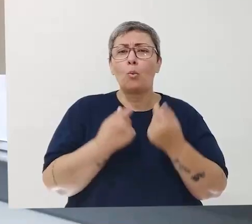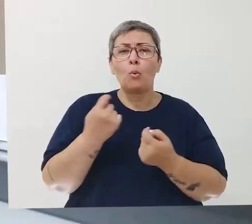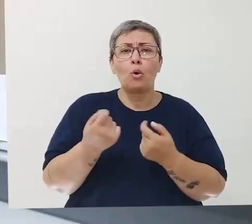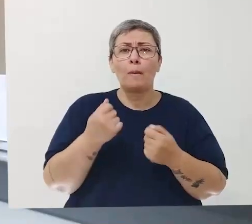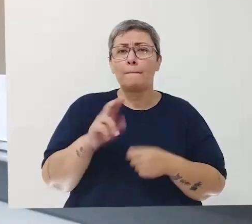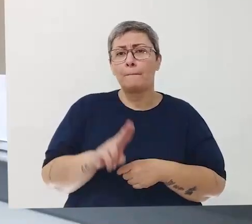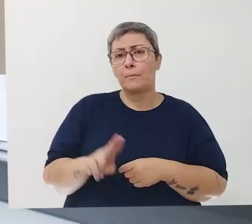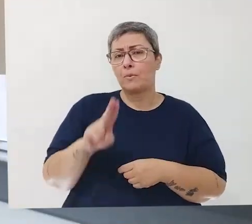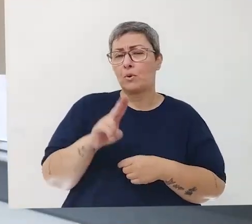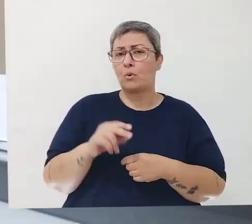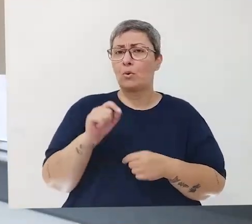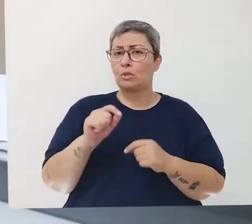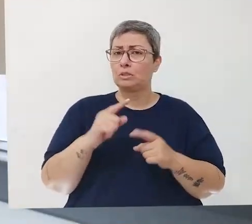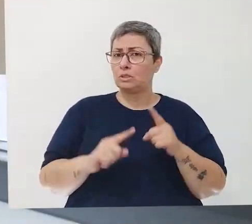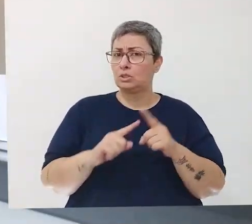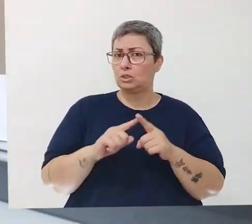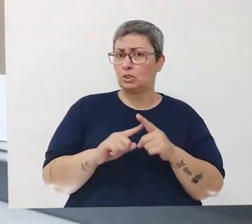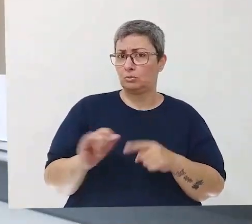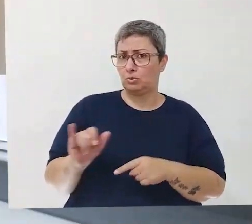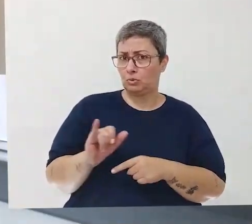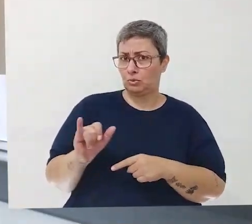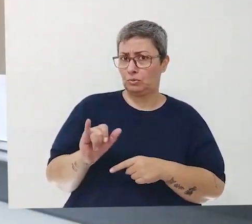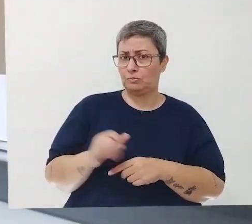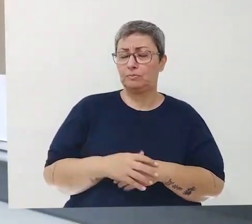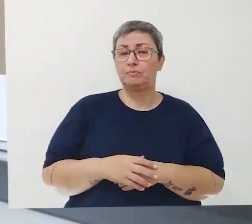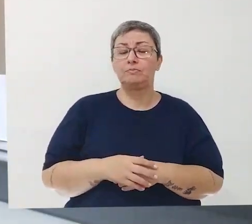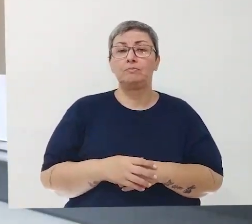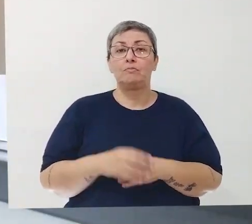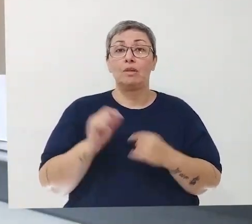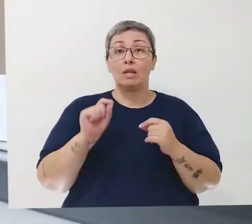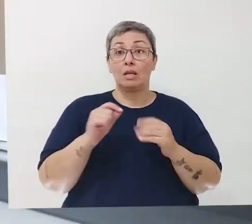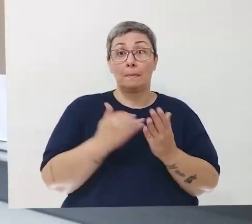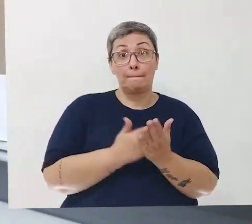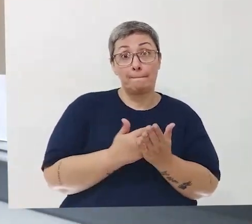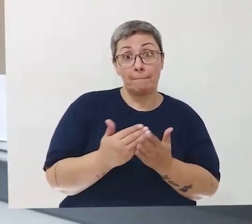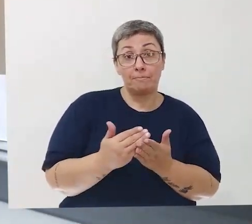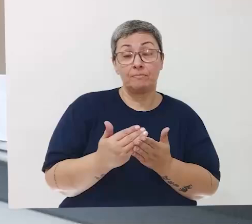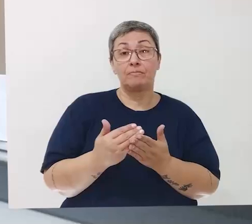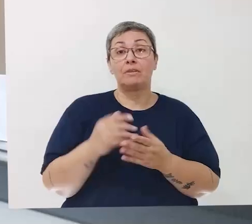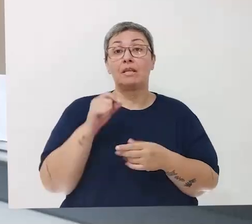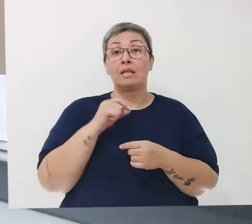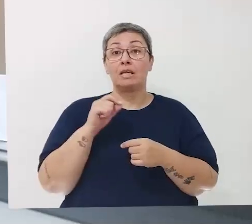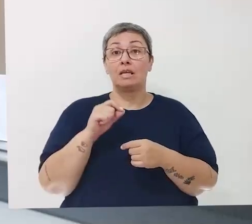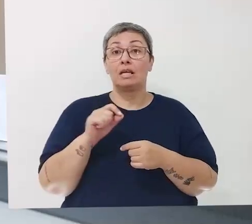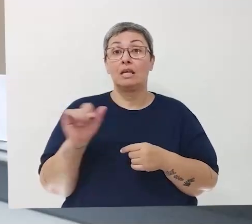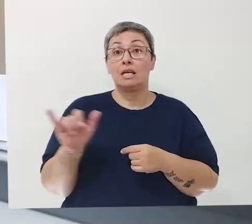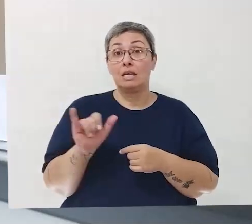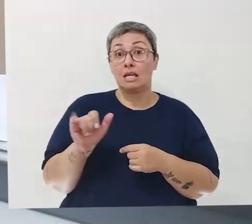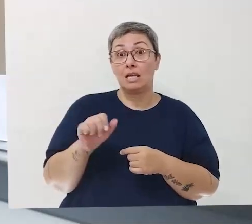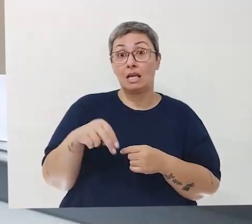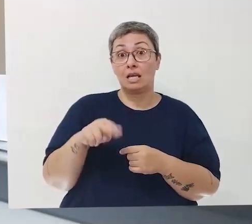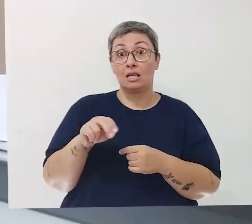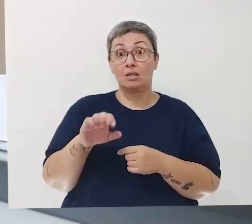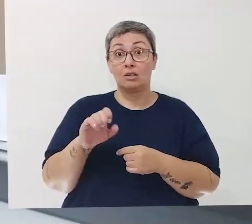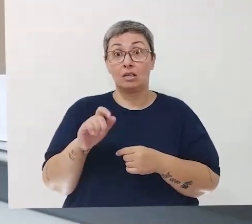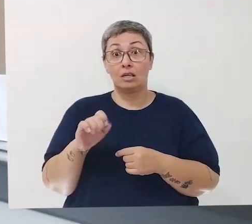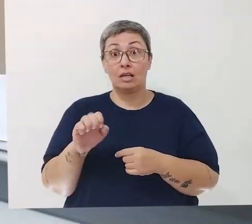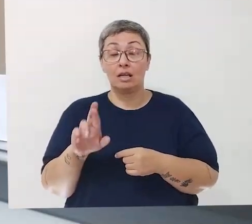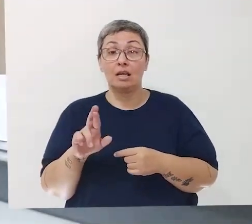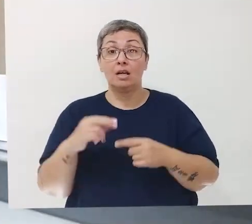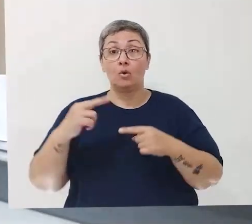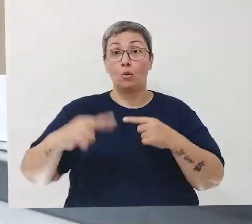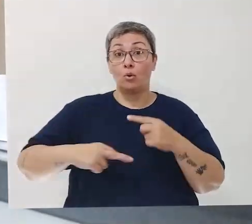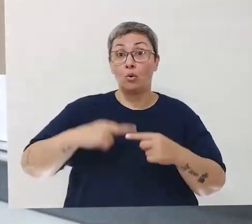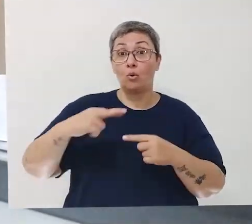o uso deste tipo de energia, tá? Inicialmente, a energia nuclear ela foi